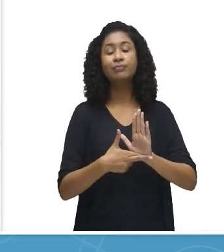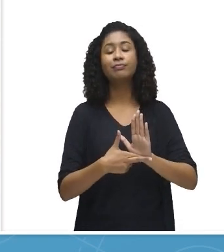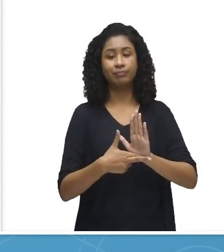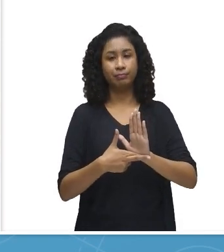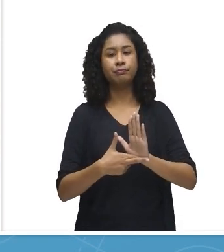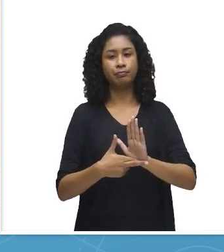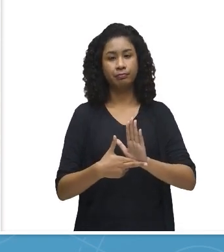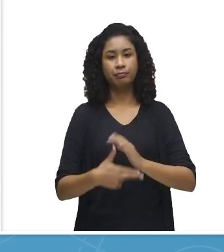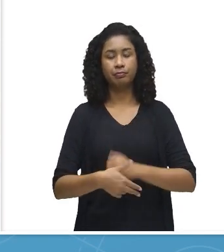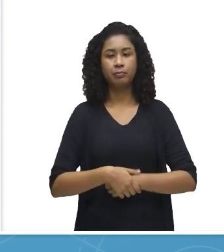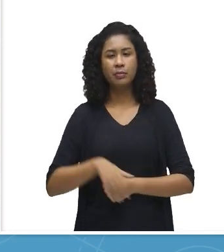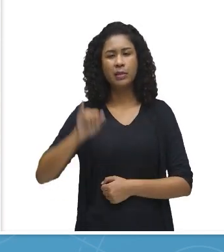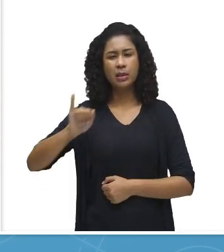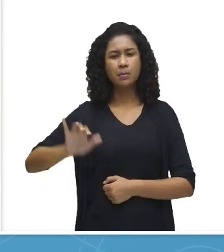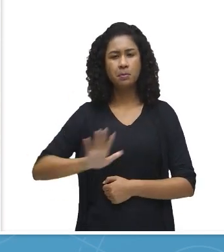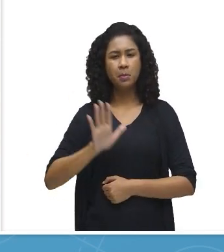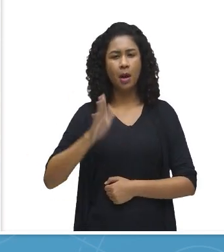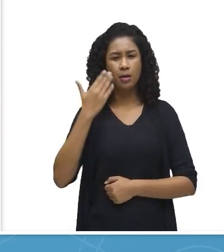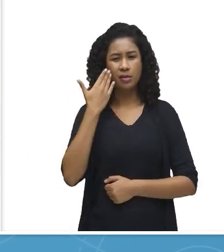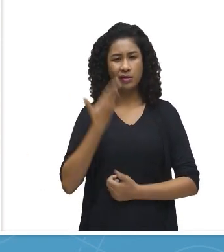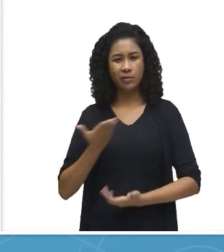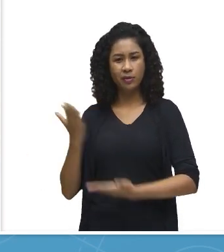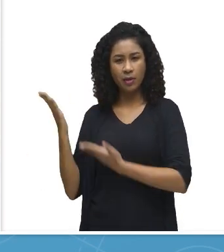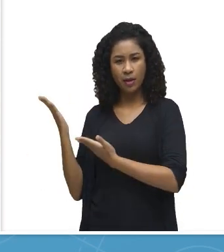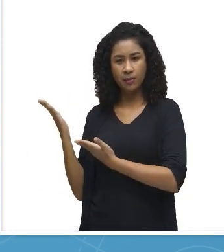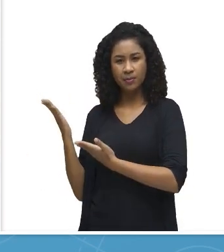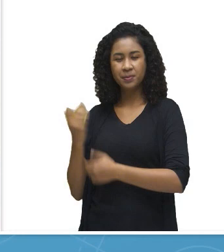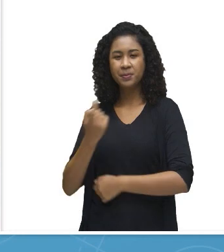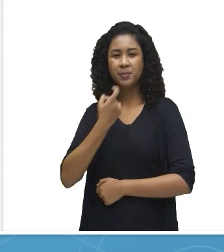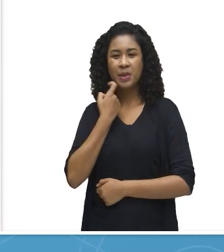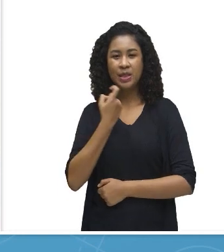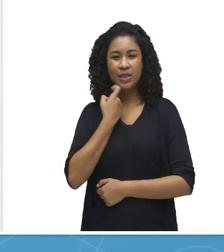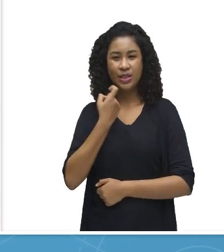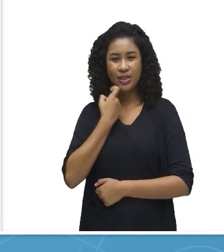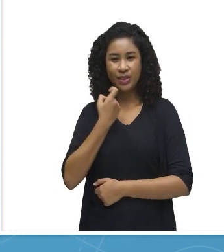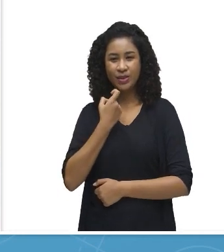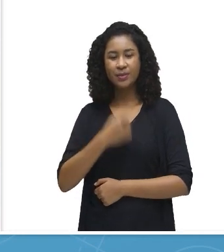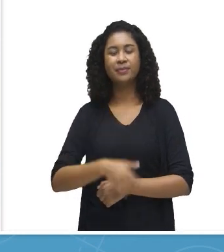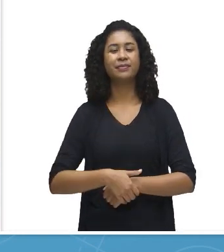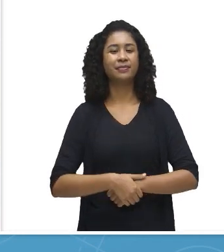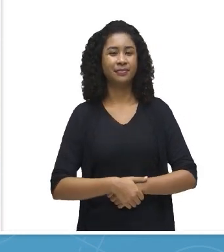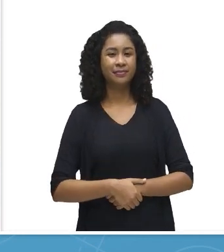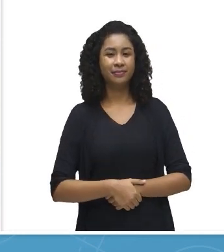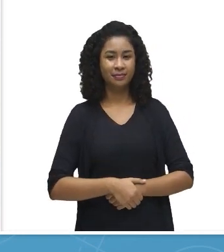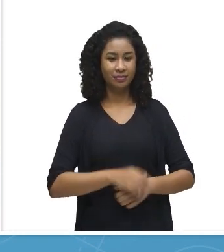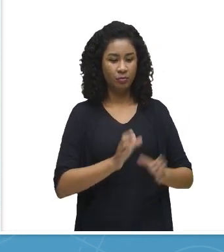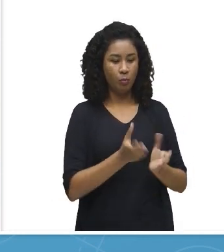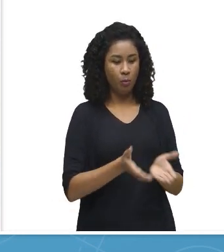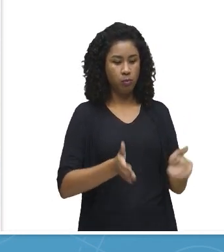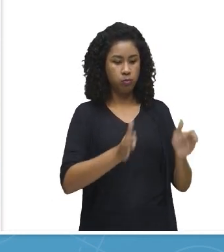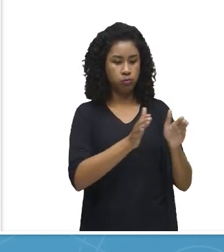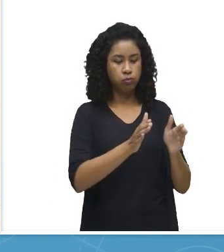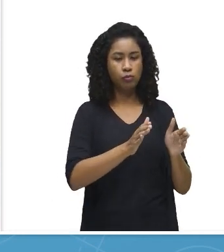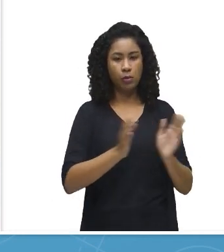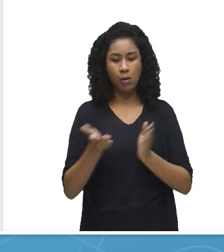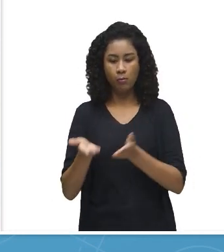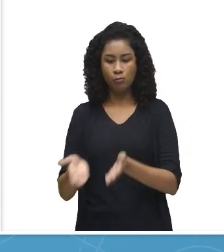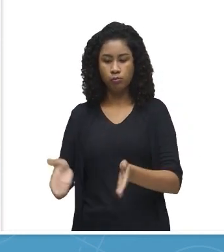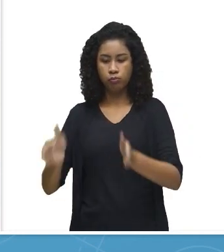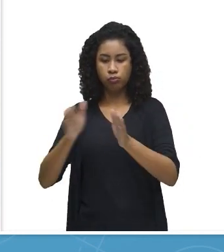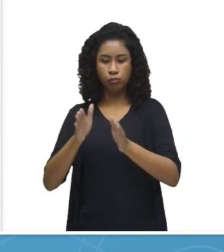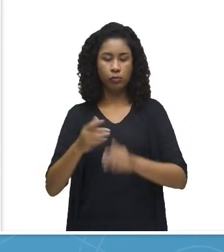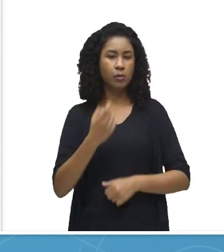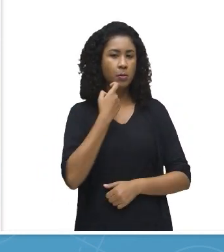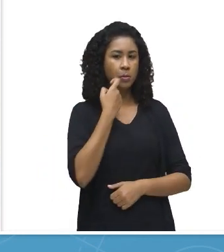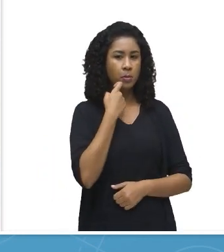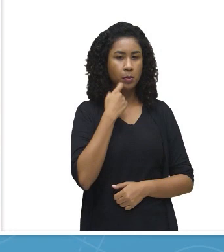Essa imagem aqui do peixinho fora do seu aquário e pulando para outro aquário diferente do seu é